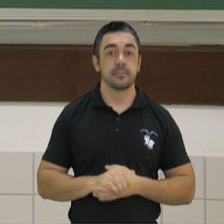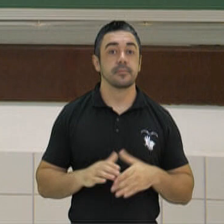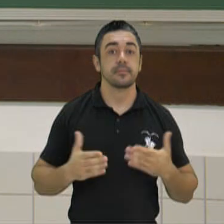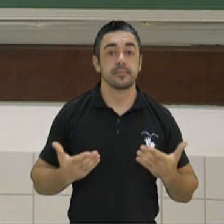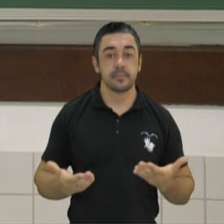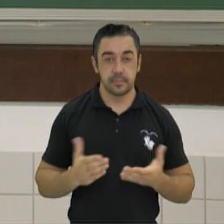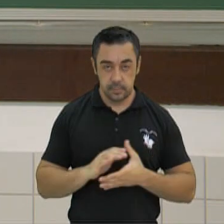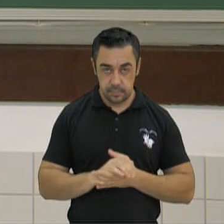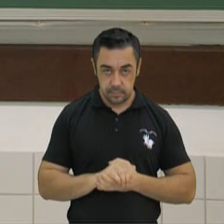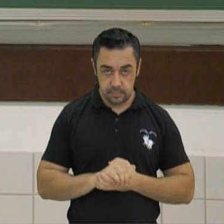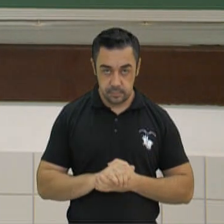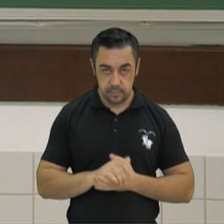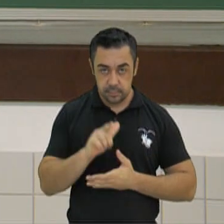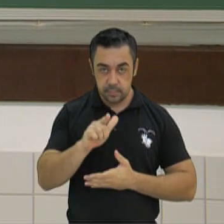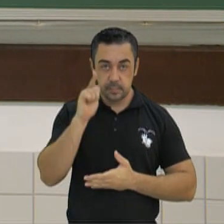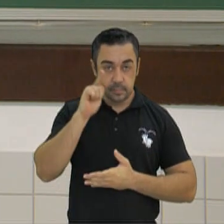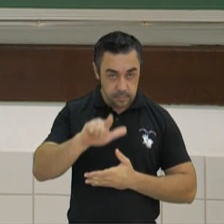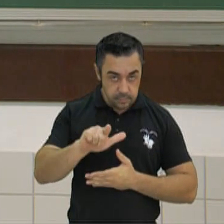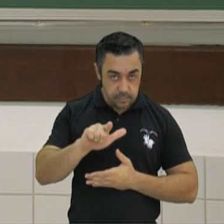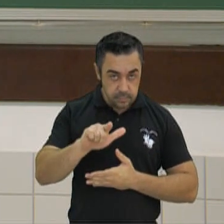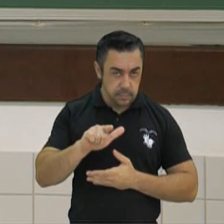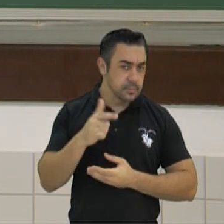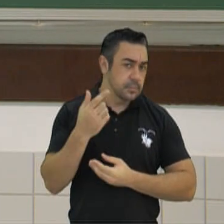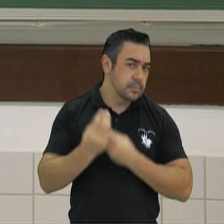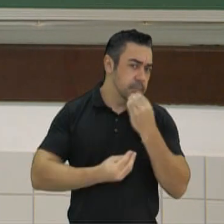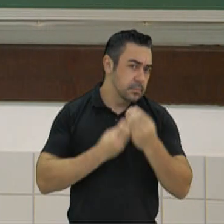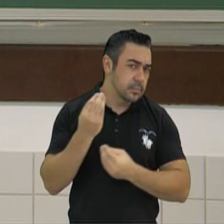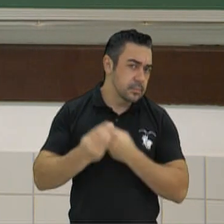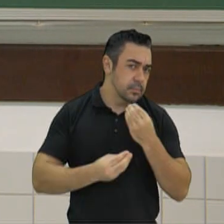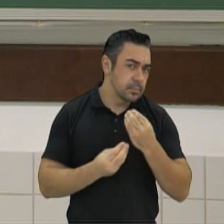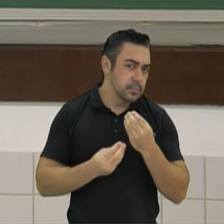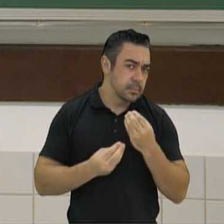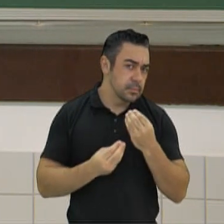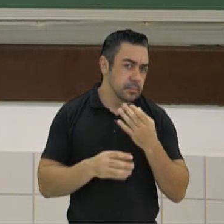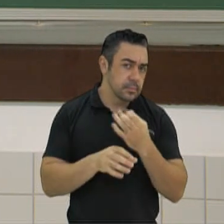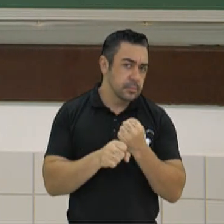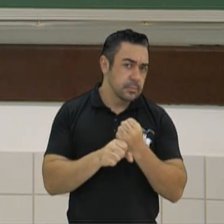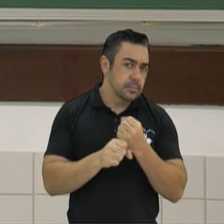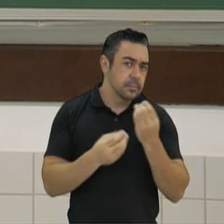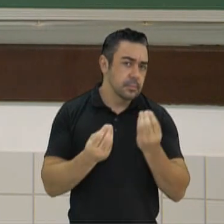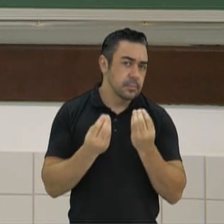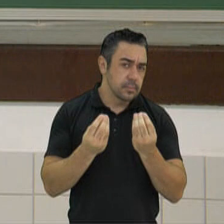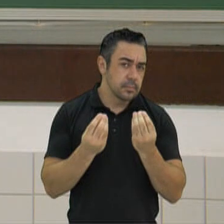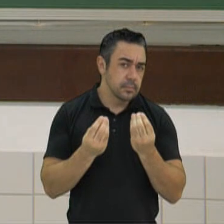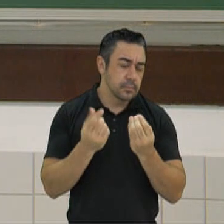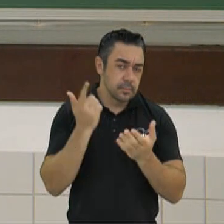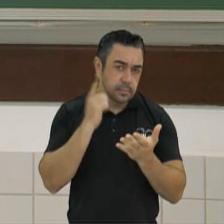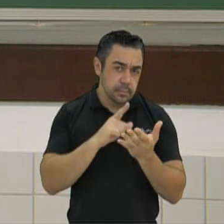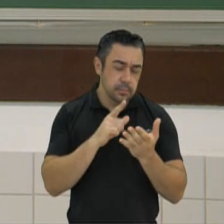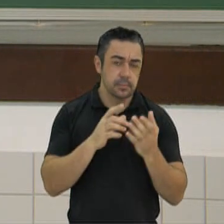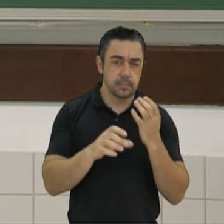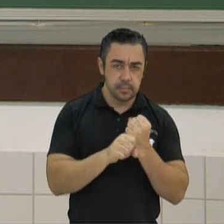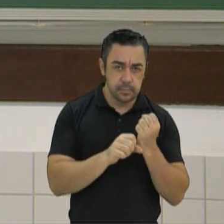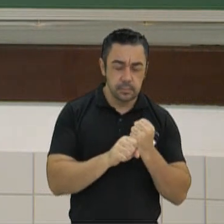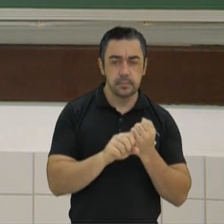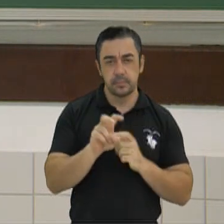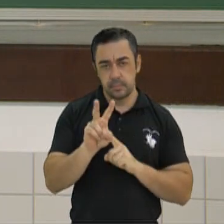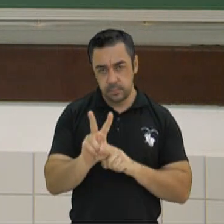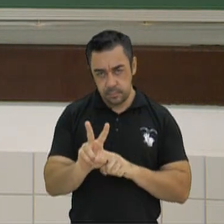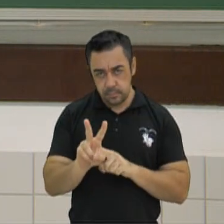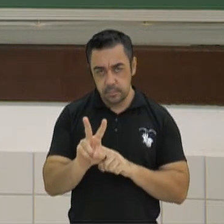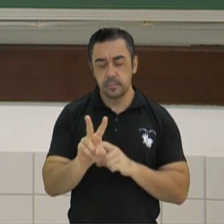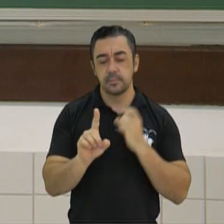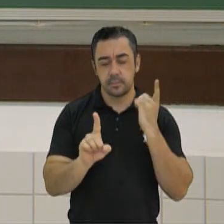E aí, pessoal, conseguiram? Como é que foi? Vocês conseguiram? Como que vocês fizeram? Vocês calcularam o volume, depois encontraram